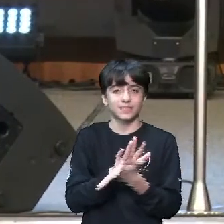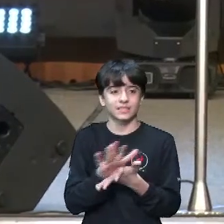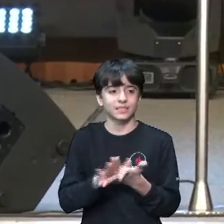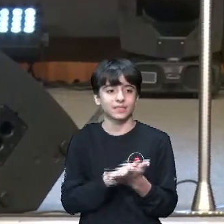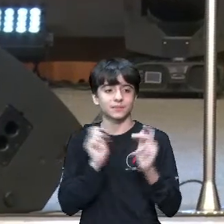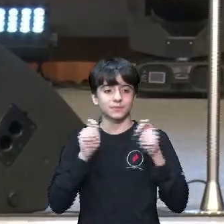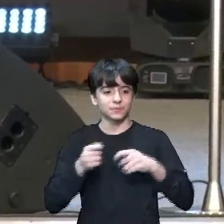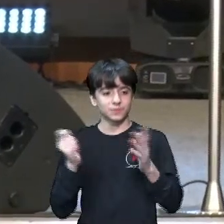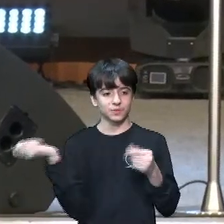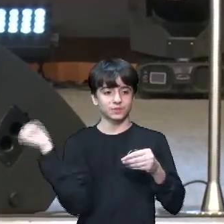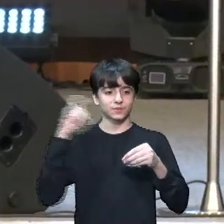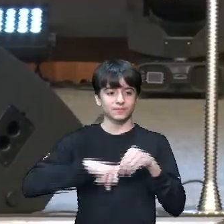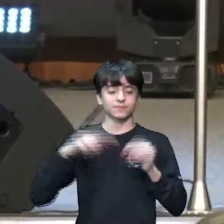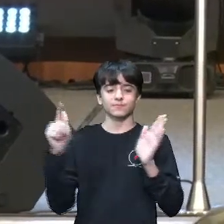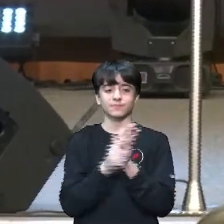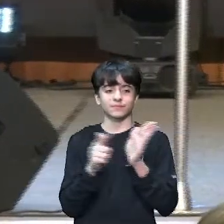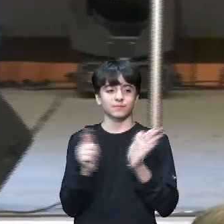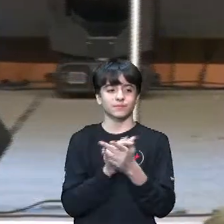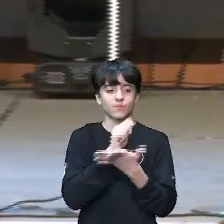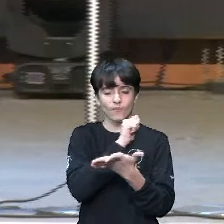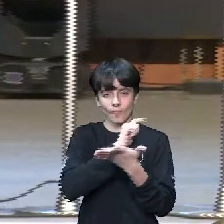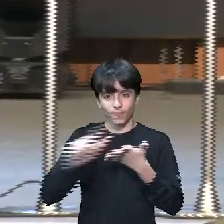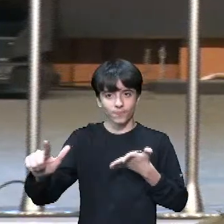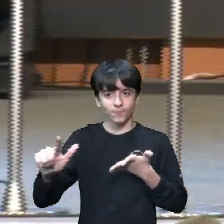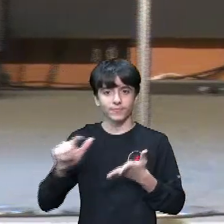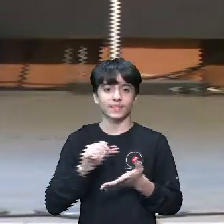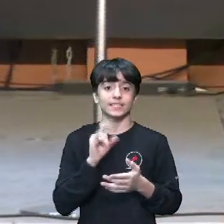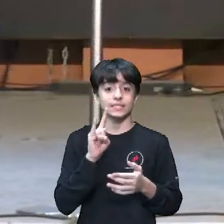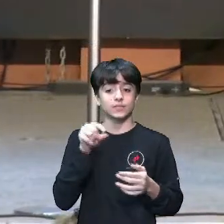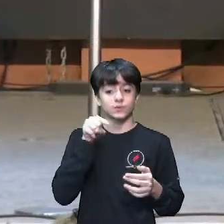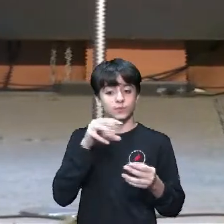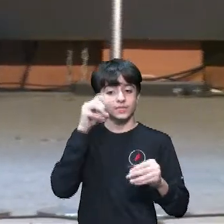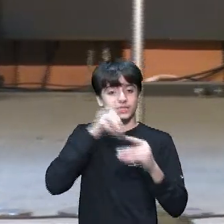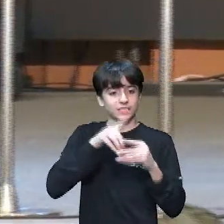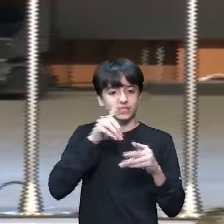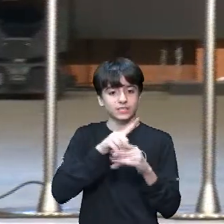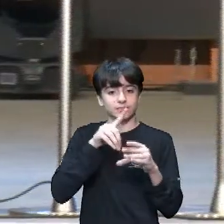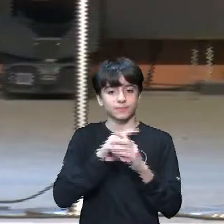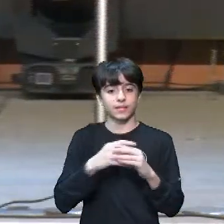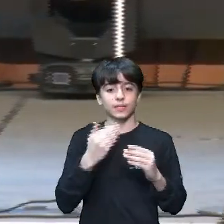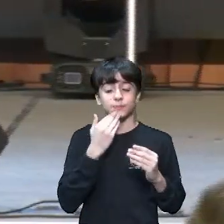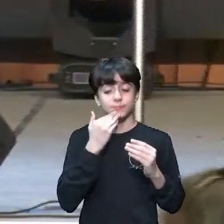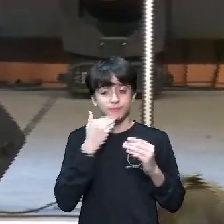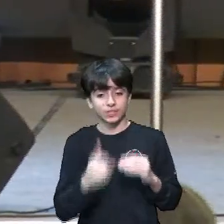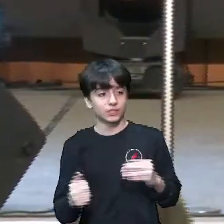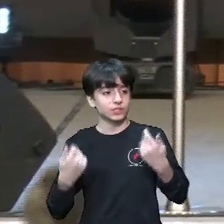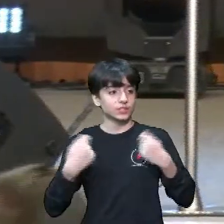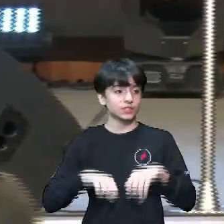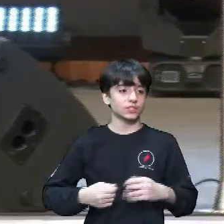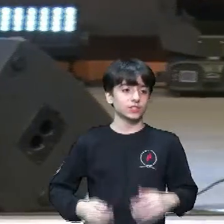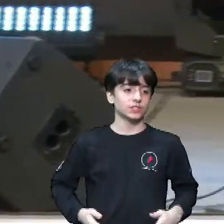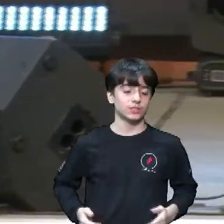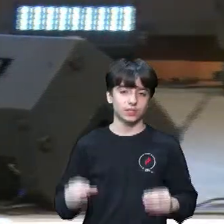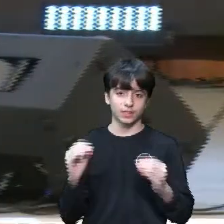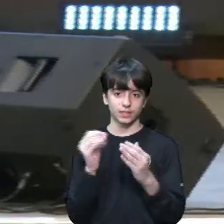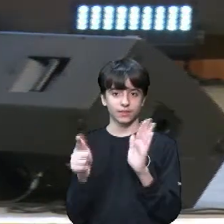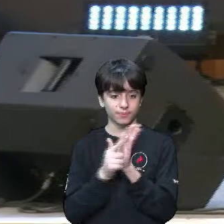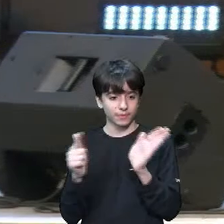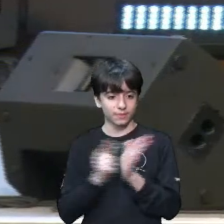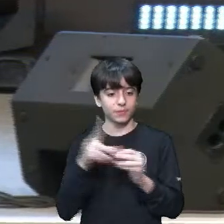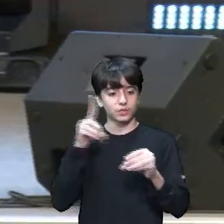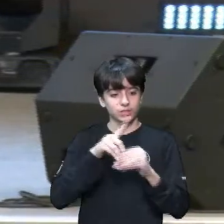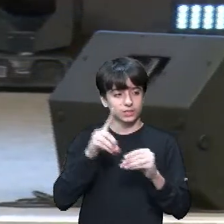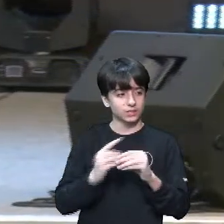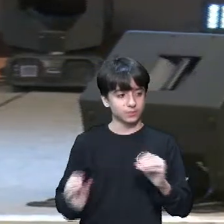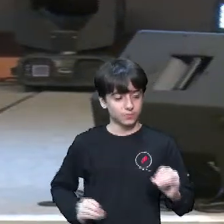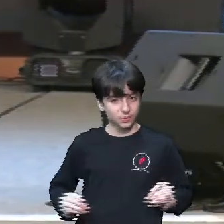seu envelope vazio, não tem problema algum. Se você vai dizimar, você tem que pedir um envelope de dízimo ao obreiro, tá bom? Porque a gente não distribui